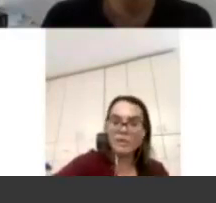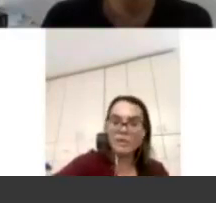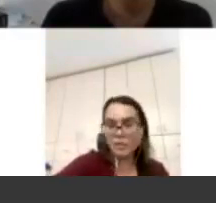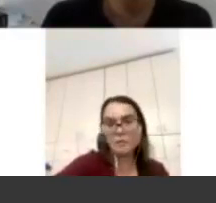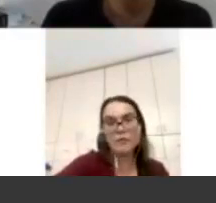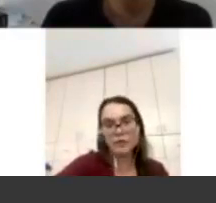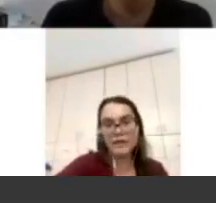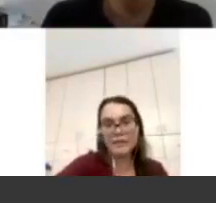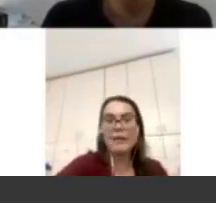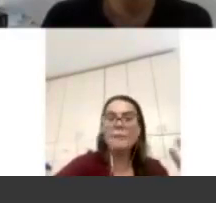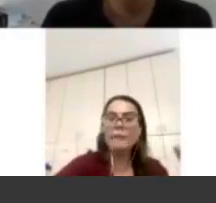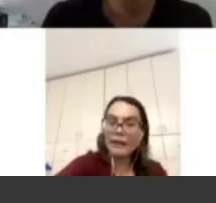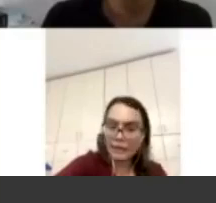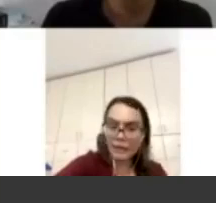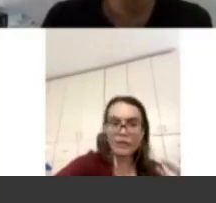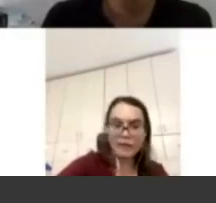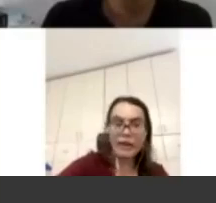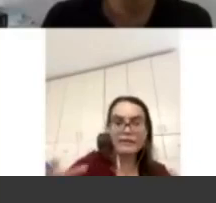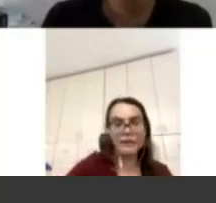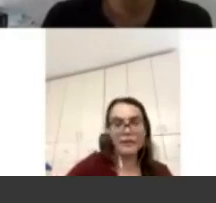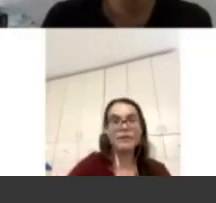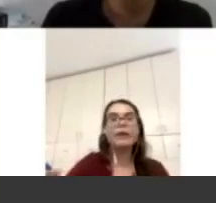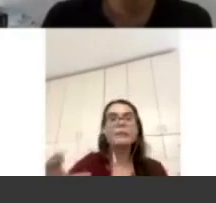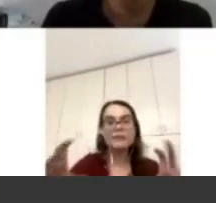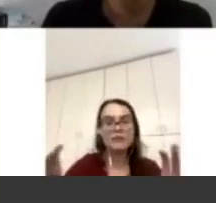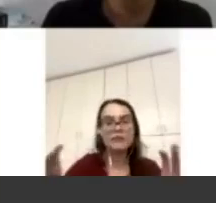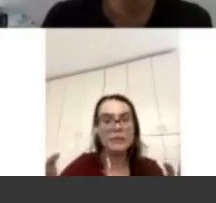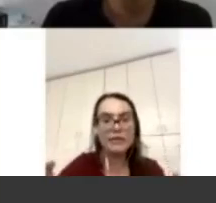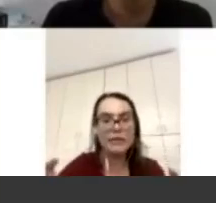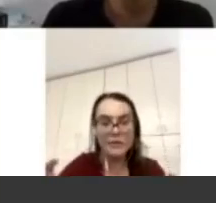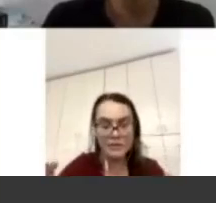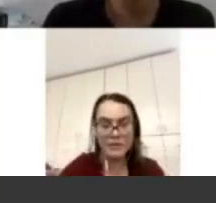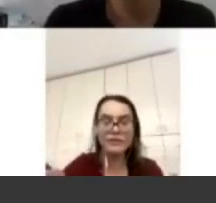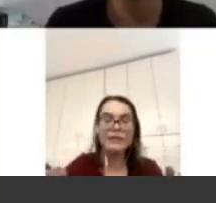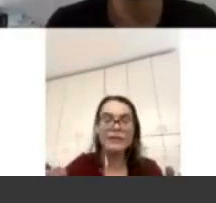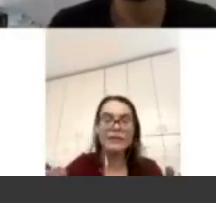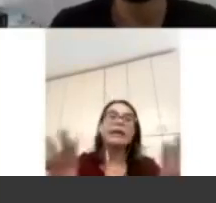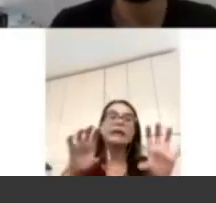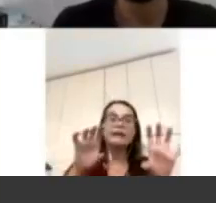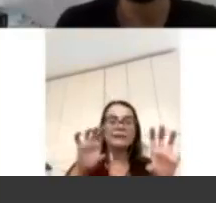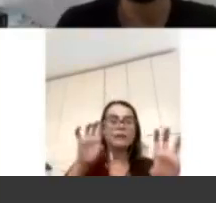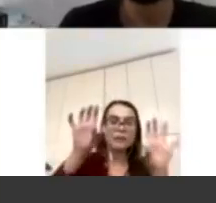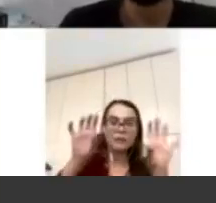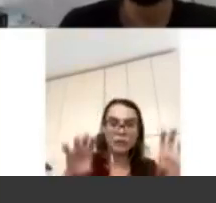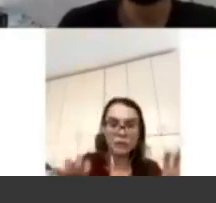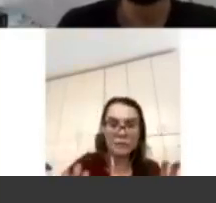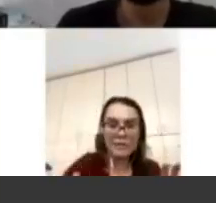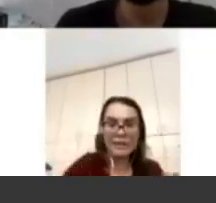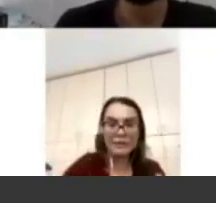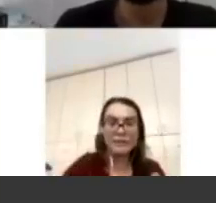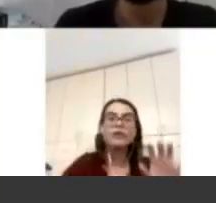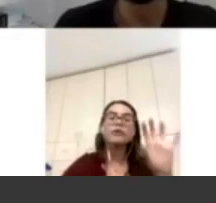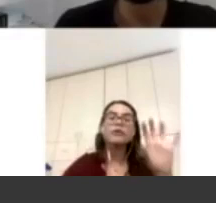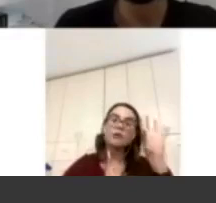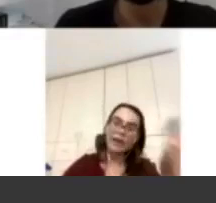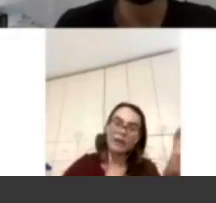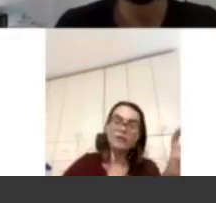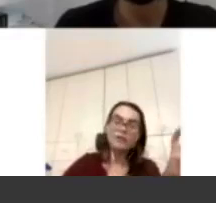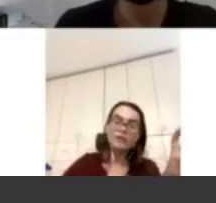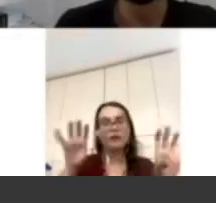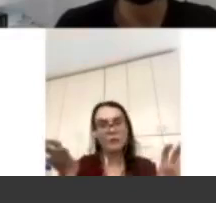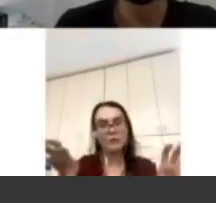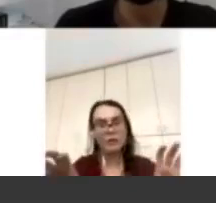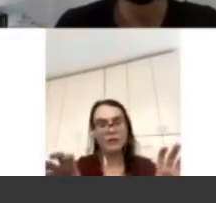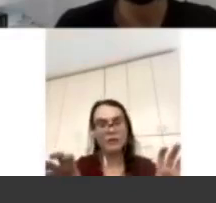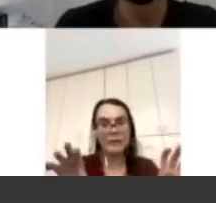realmente capacite esses profissionais para além do que está ali dentro. Pensando sempre que, inclusive, ele vai estar o tempo todo balizado no que o médico, o